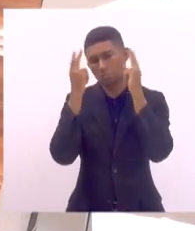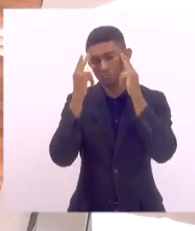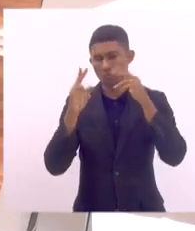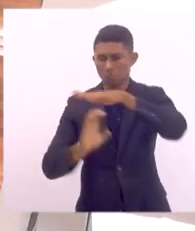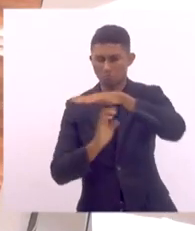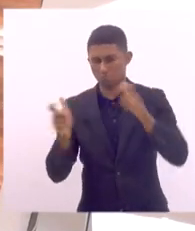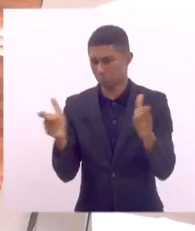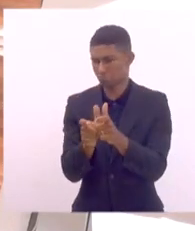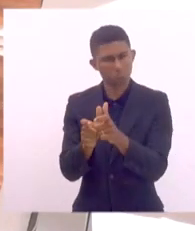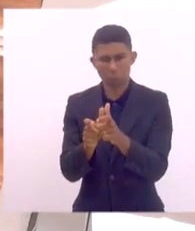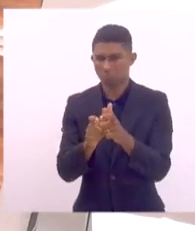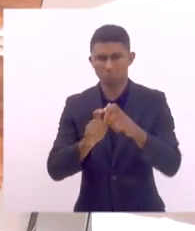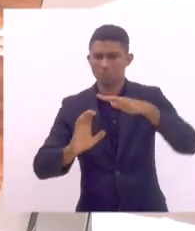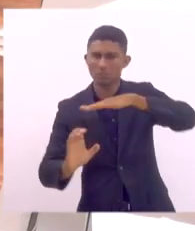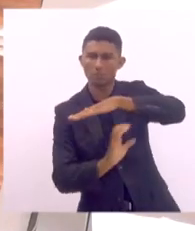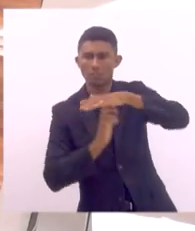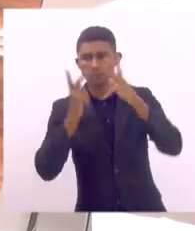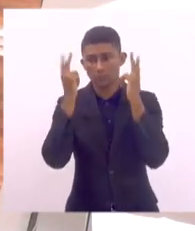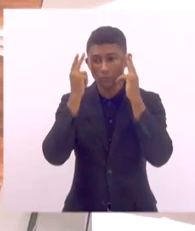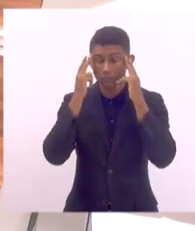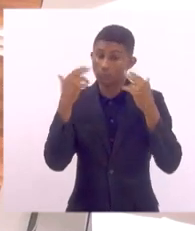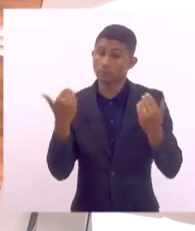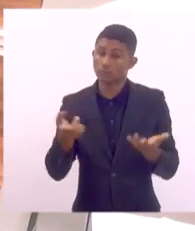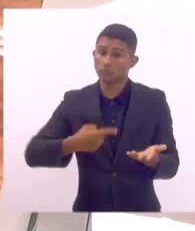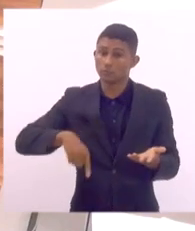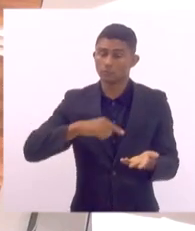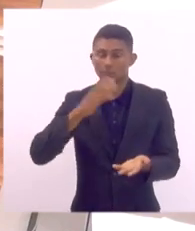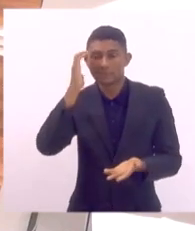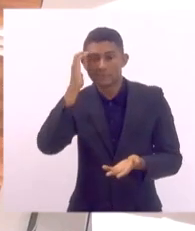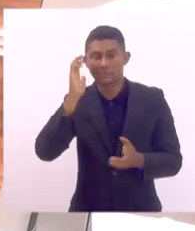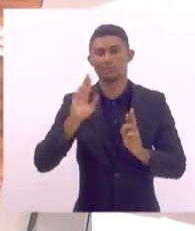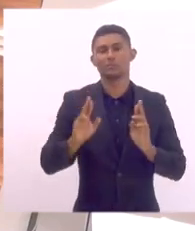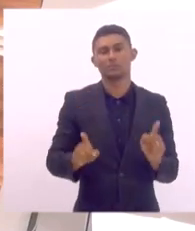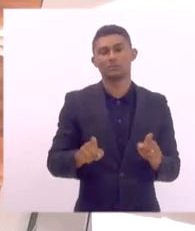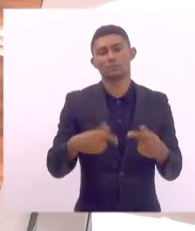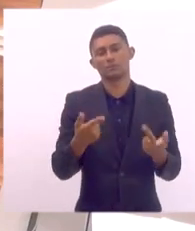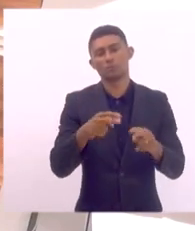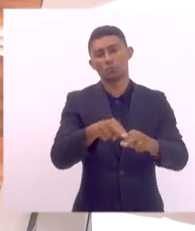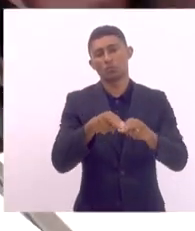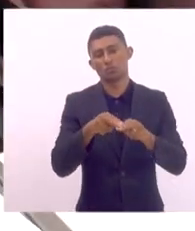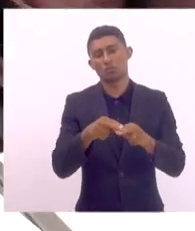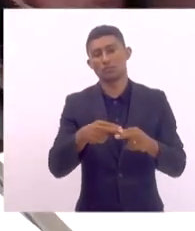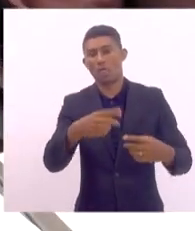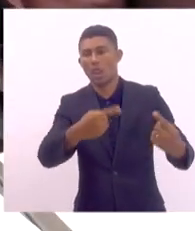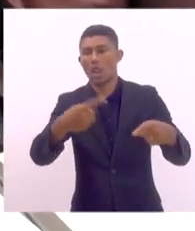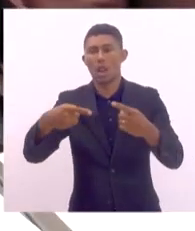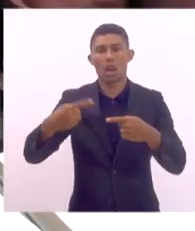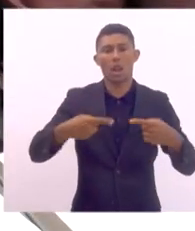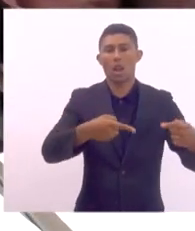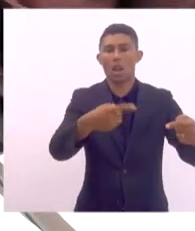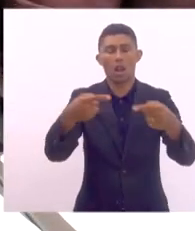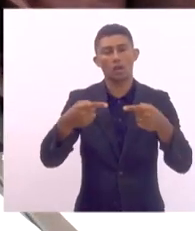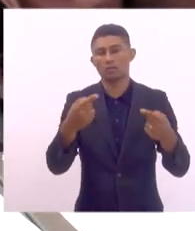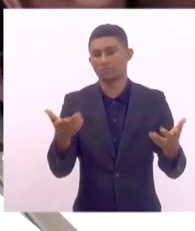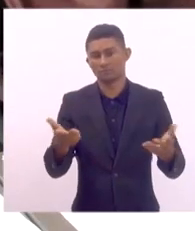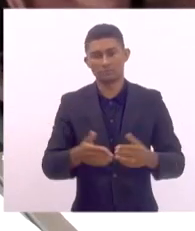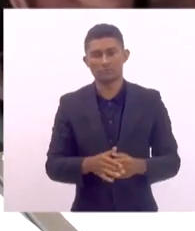É a interpretação. A gente está mudando a interpretação. Por isso que tem a polêmica. É mais a interpretação.